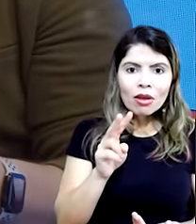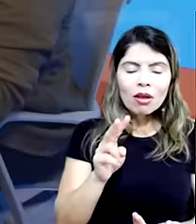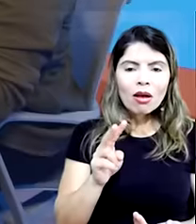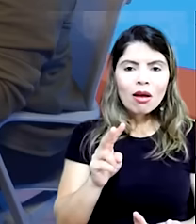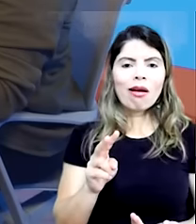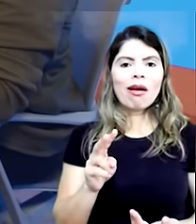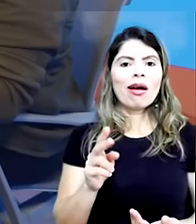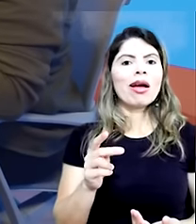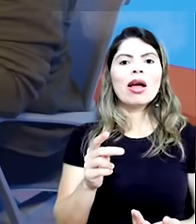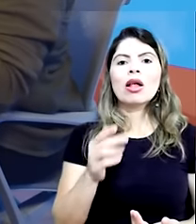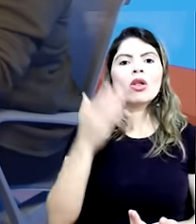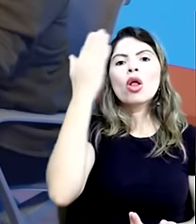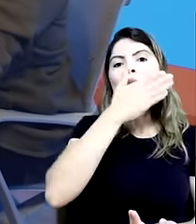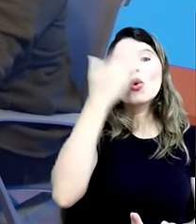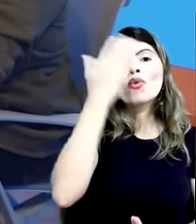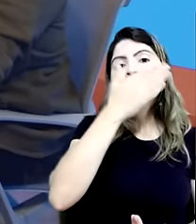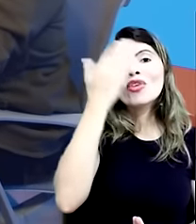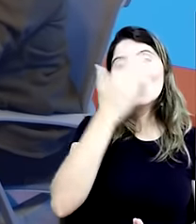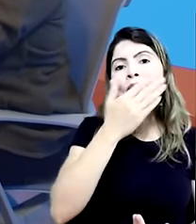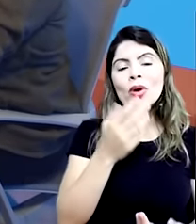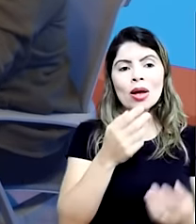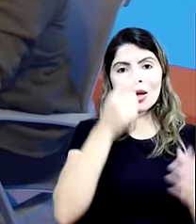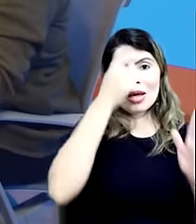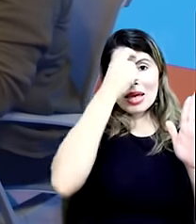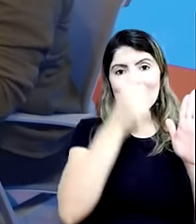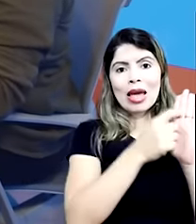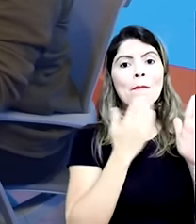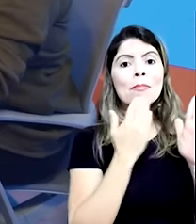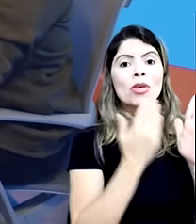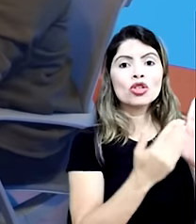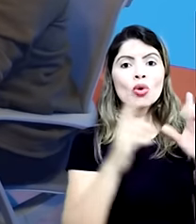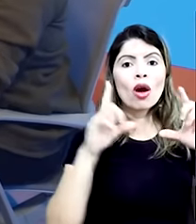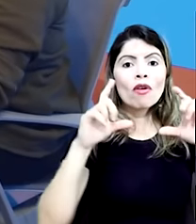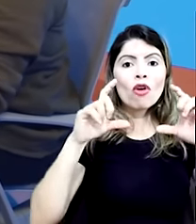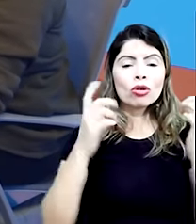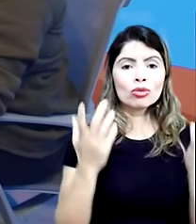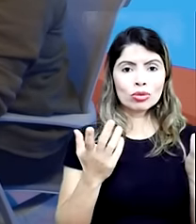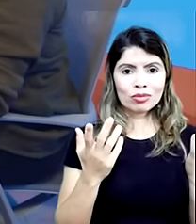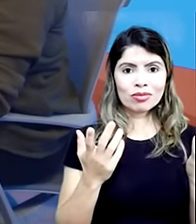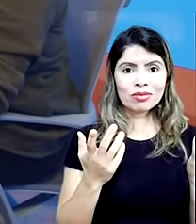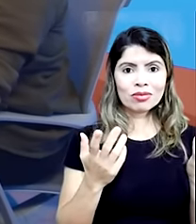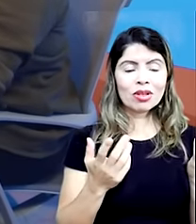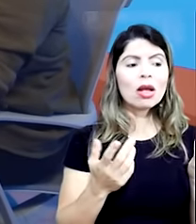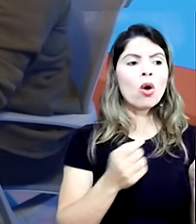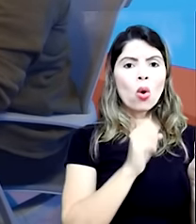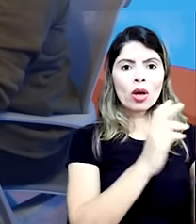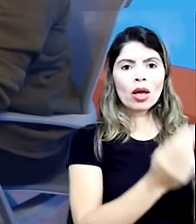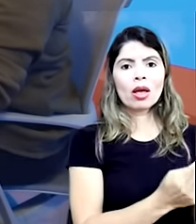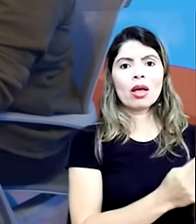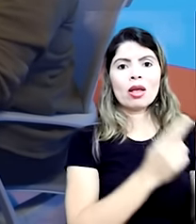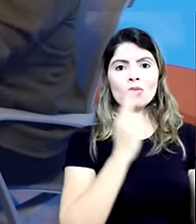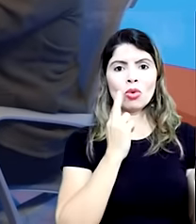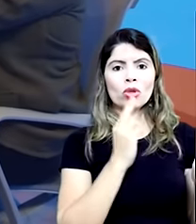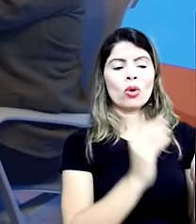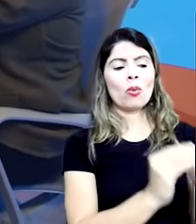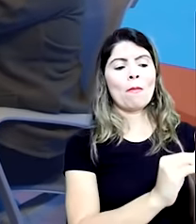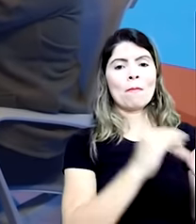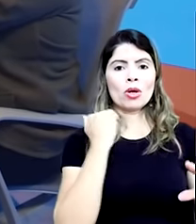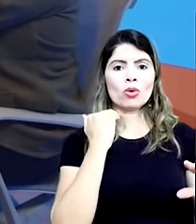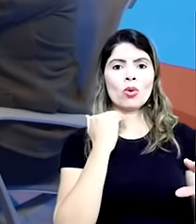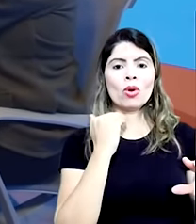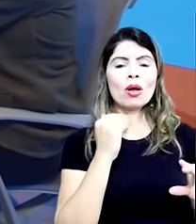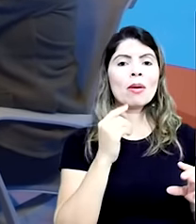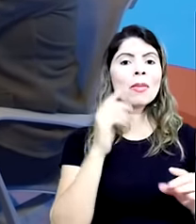empolgação você vai lá e fala ah quero uma imagem assim assim assado e olha pô ficou Fantástico e a pessoa não prestou atenção e a gente sabe que